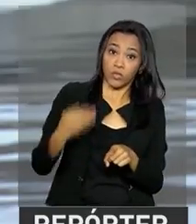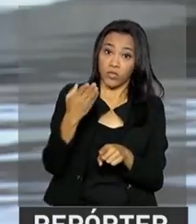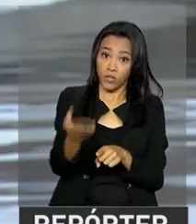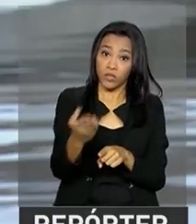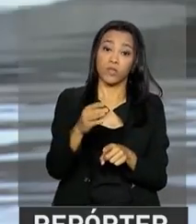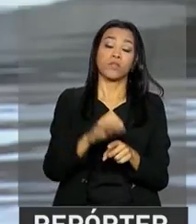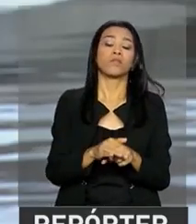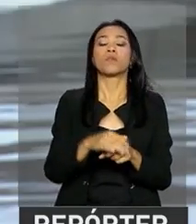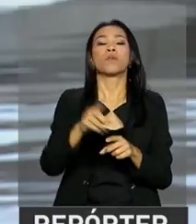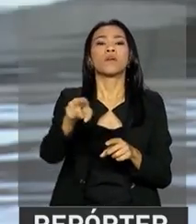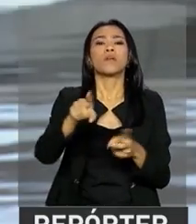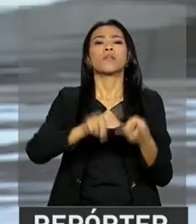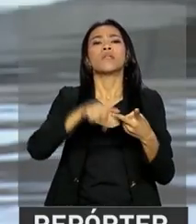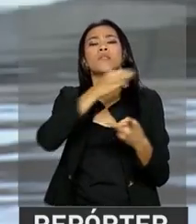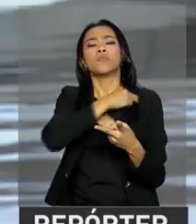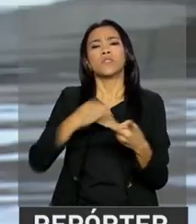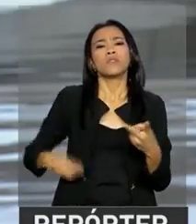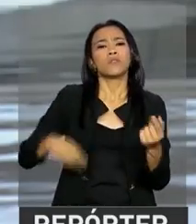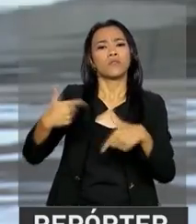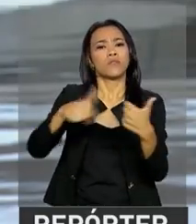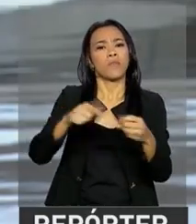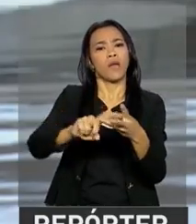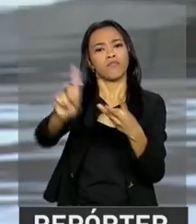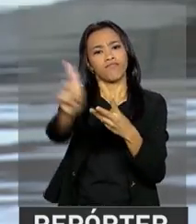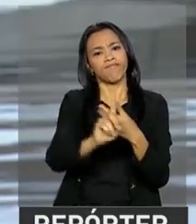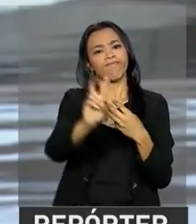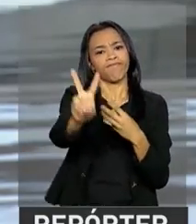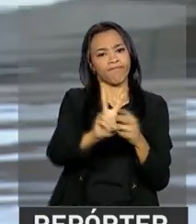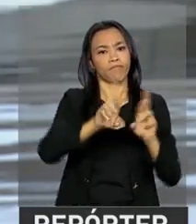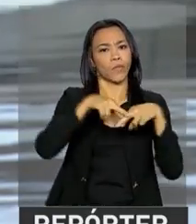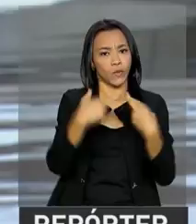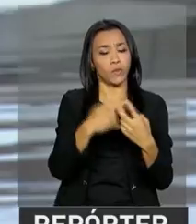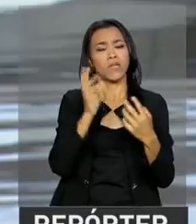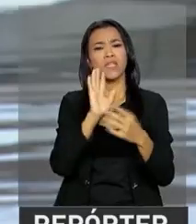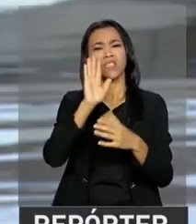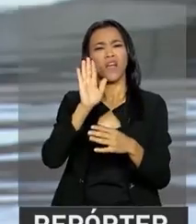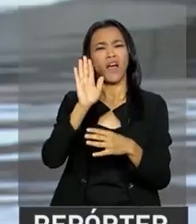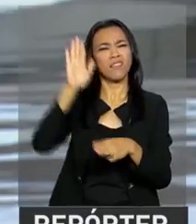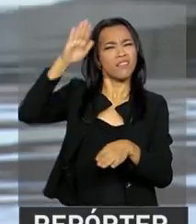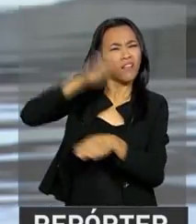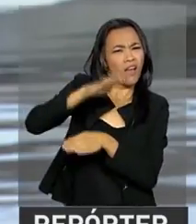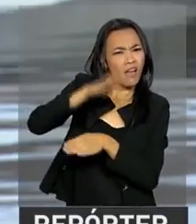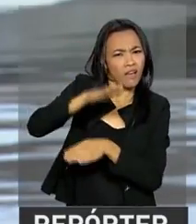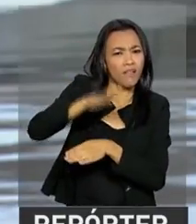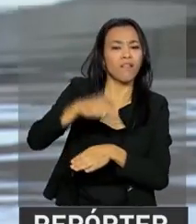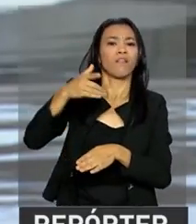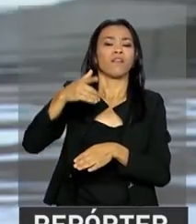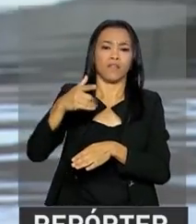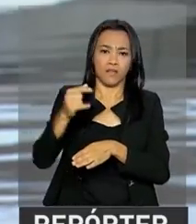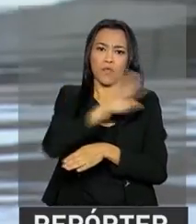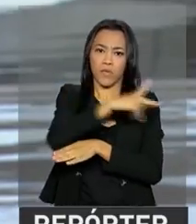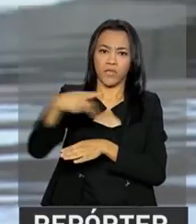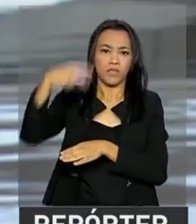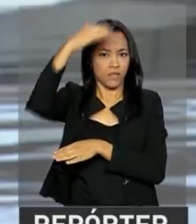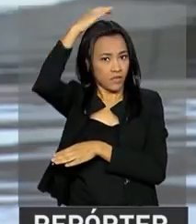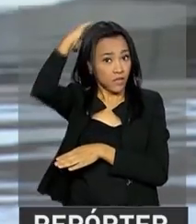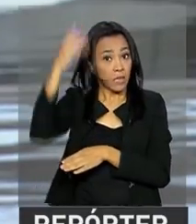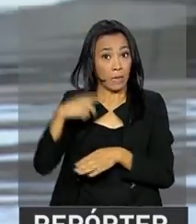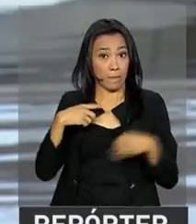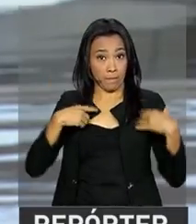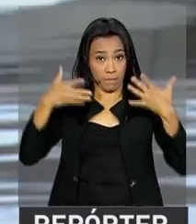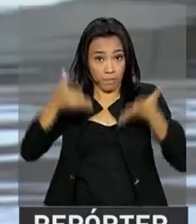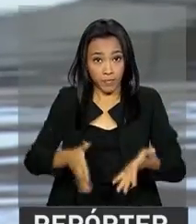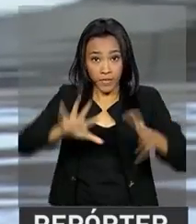Ferreira e com o ministro do trabalho Ronaldo Nogueira e já no final da tarde Leandro o presidente Michel Temer participa da cerimônia de